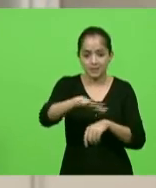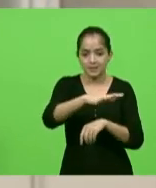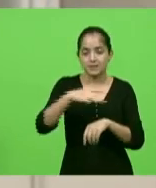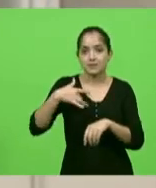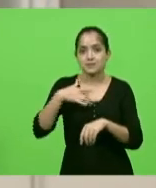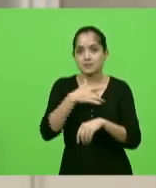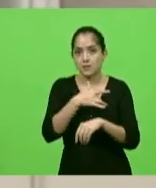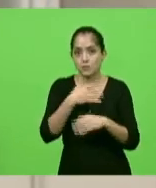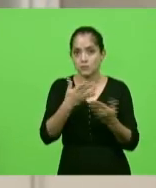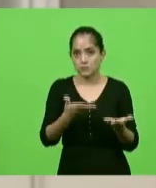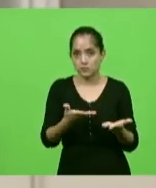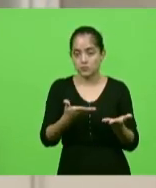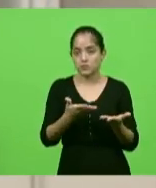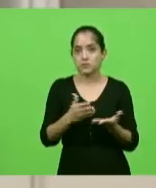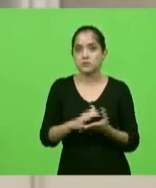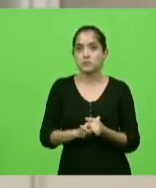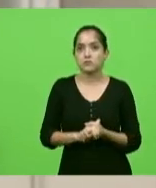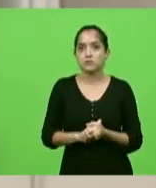Saúde